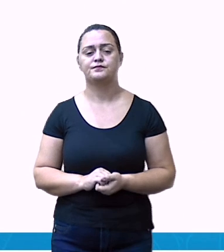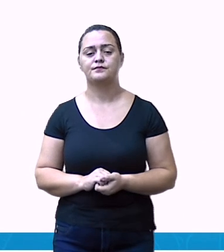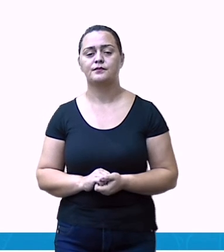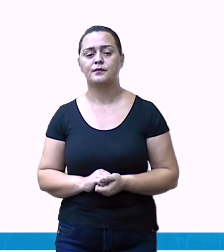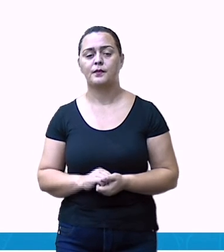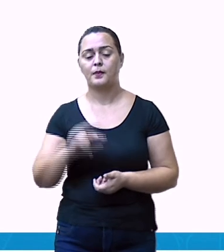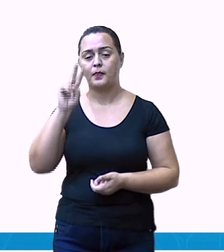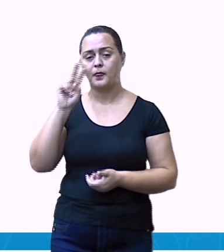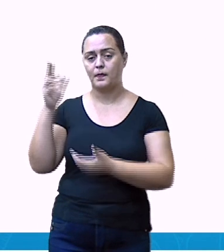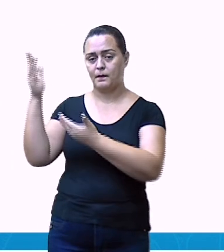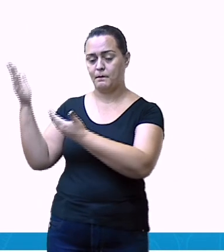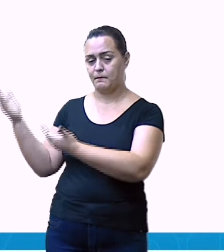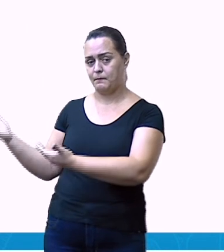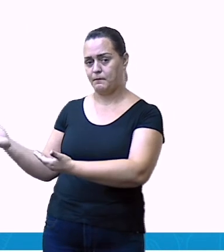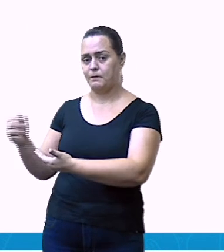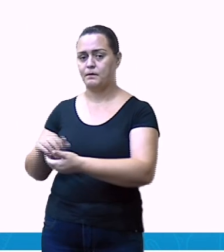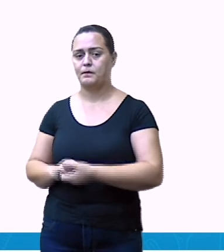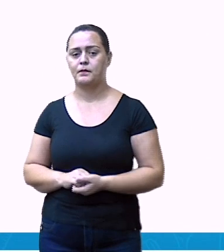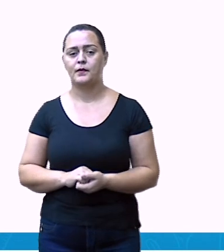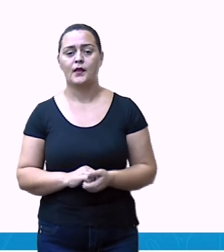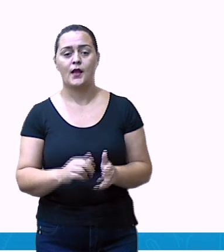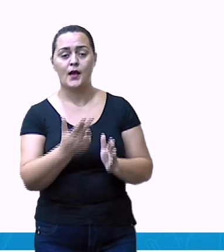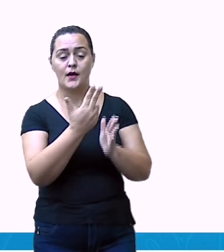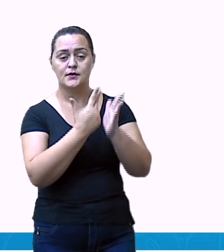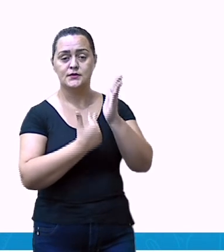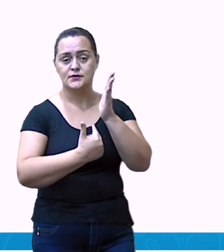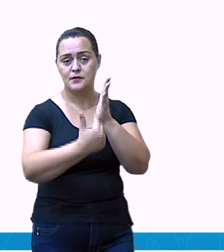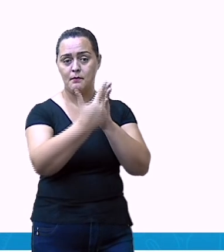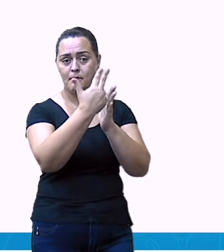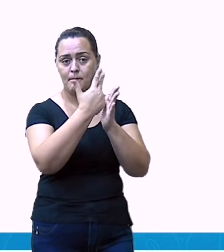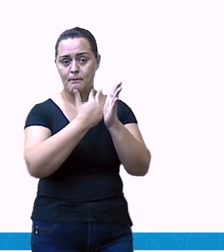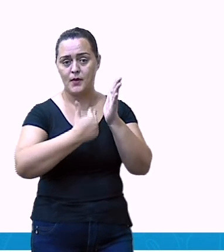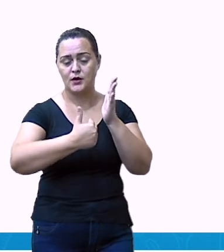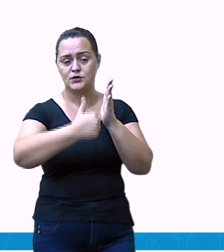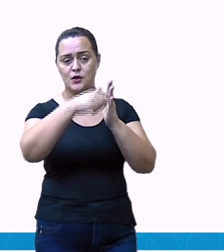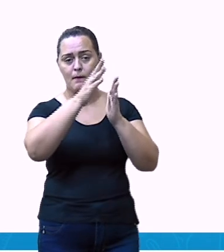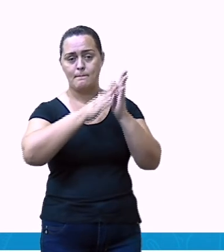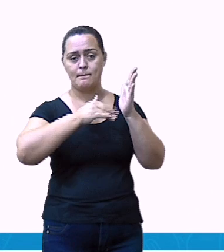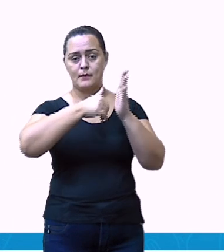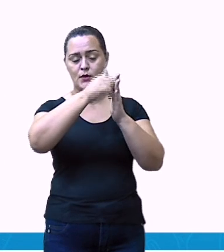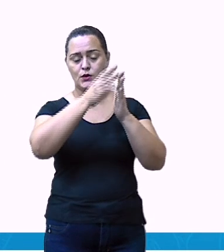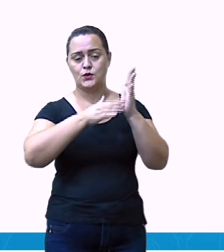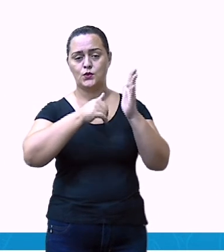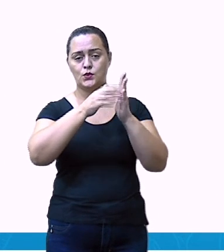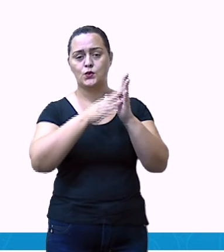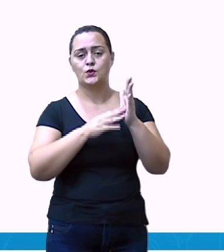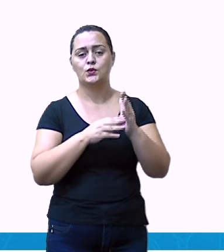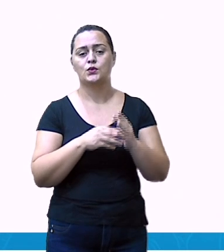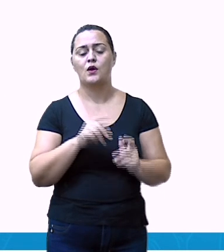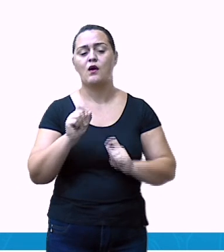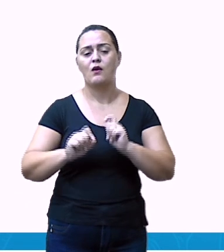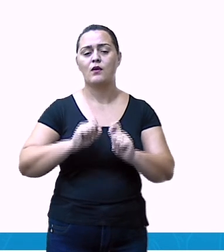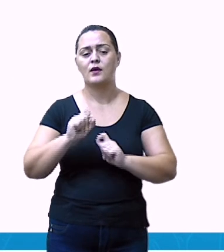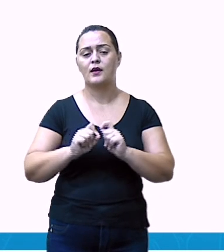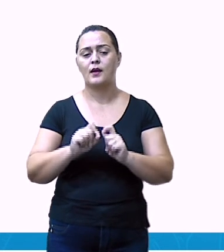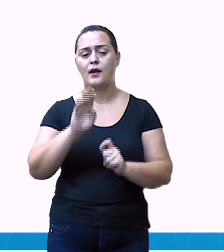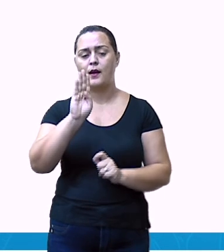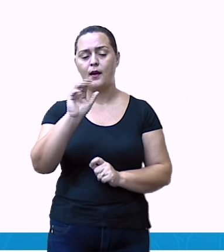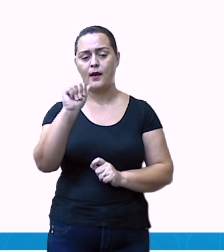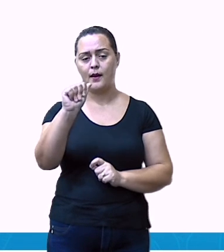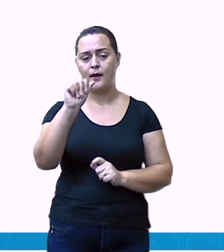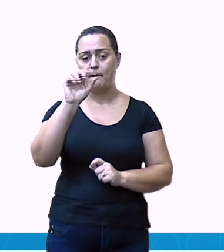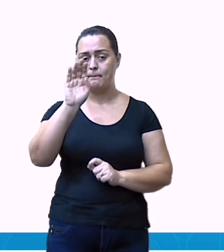todas as opções estão corretas, exceto marque com X. Elas retratam plantas,